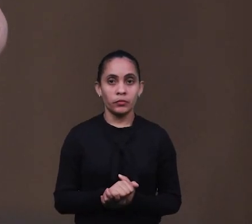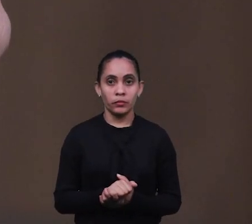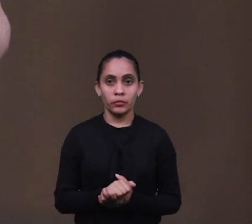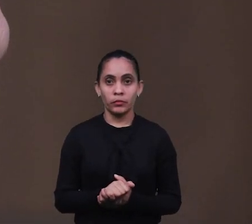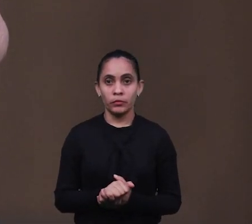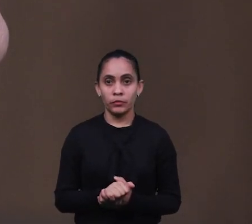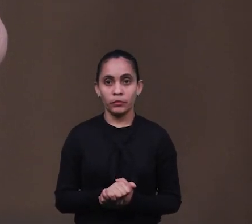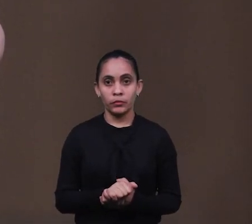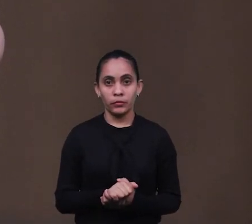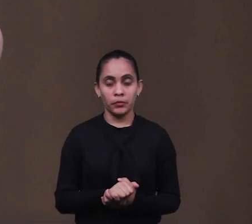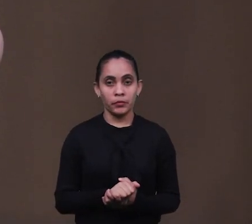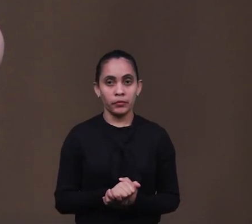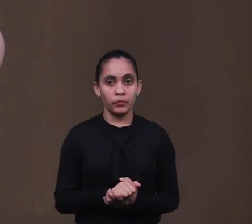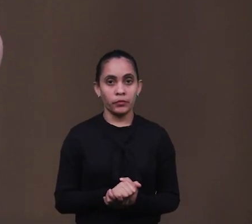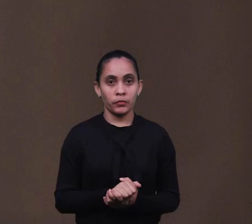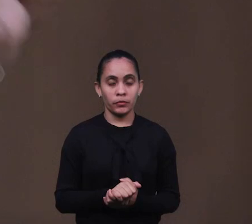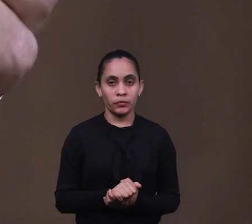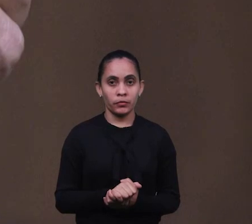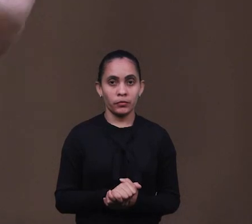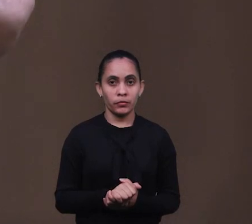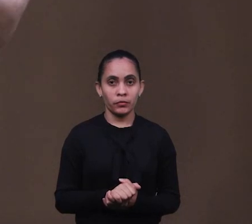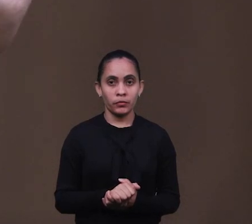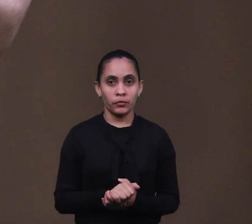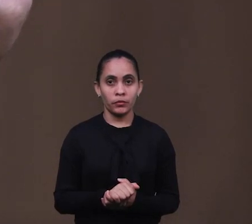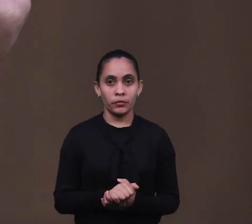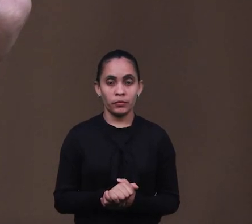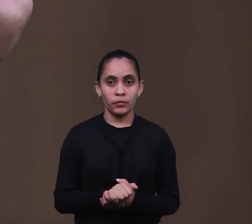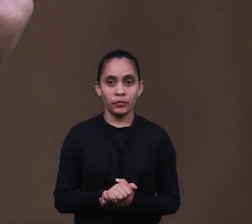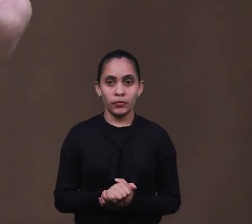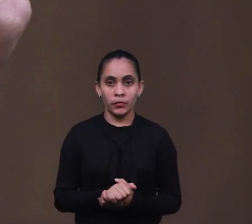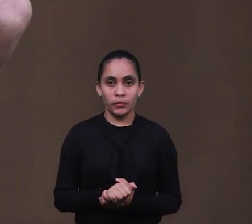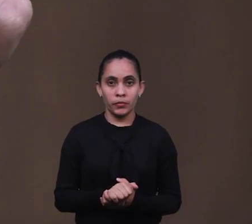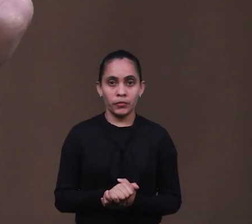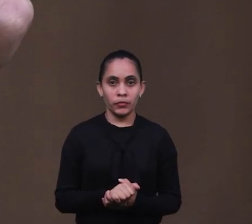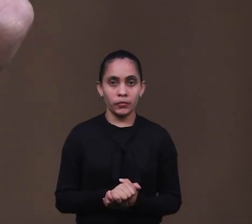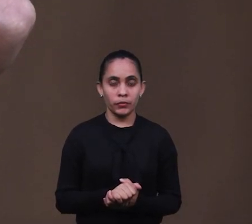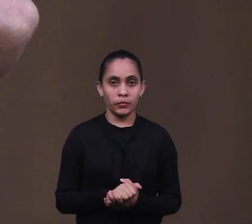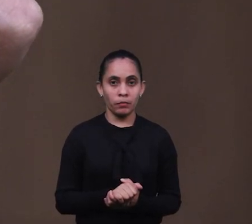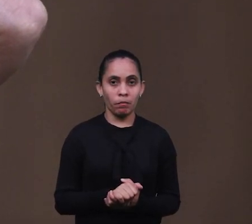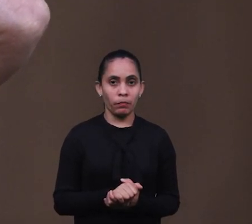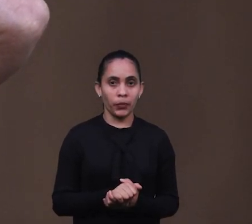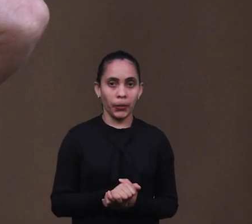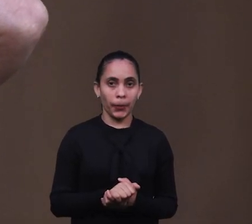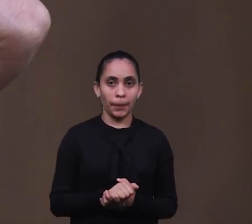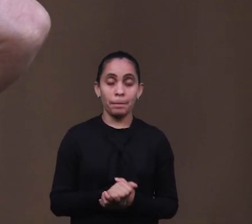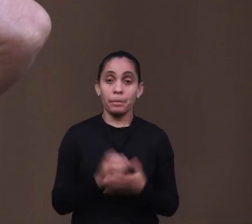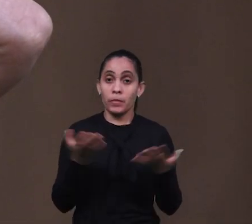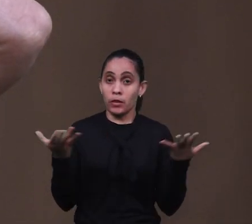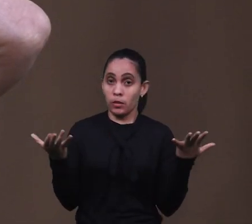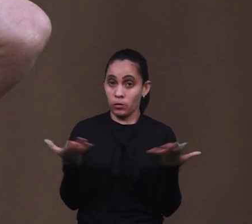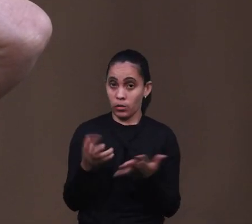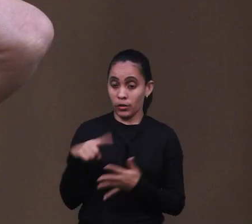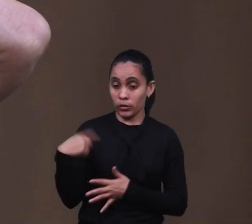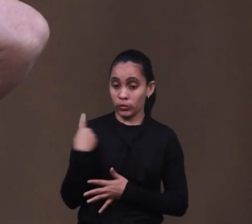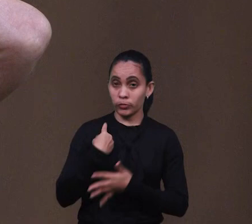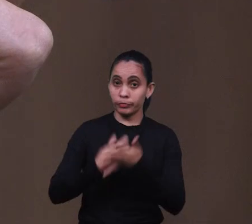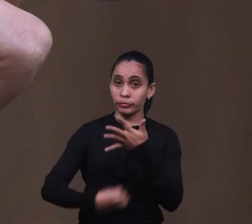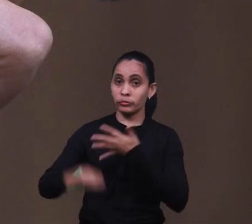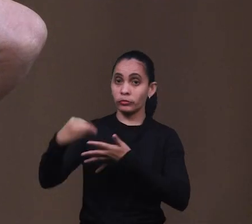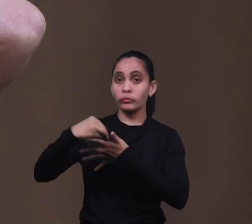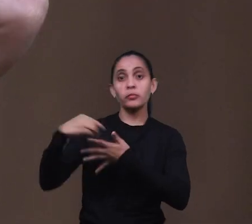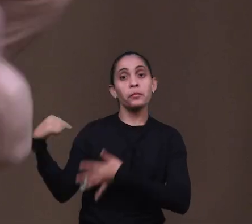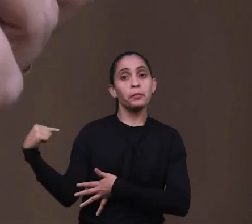G, D, Agora vamos fazer os